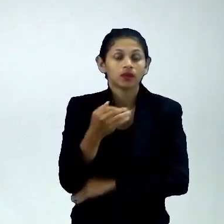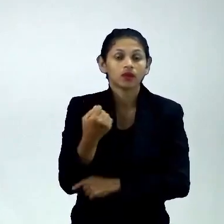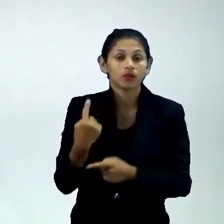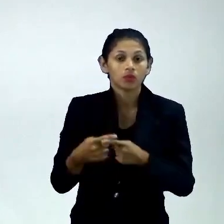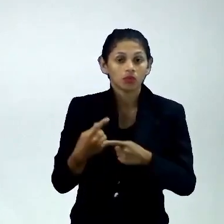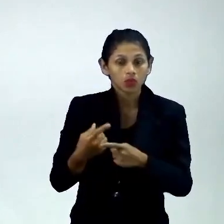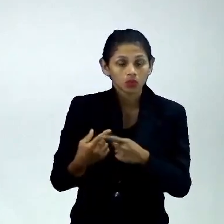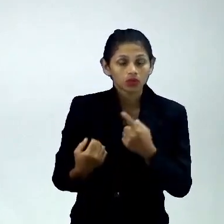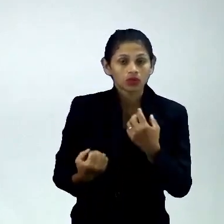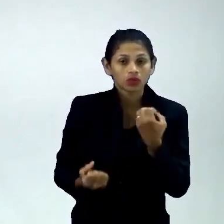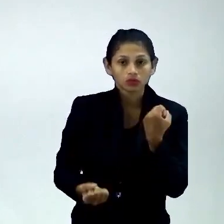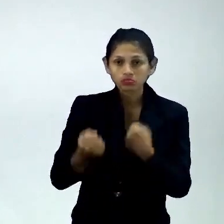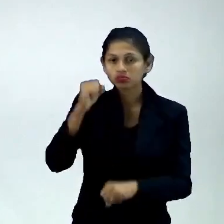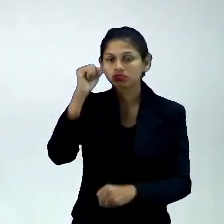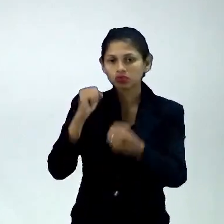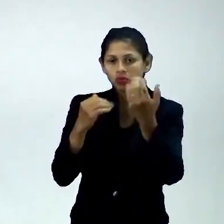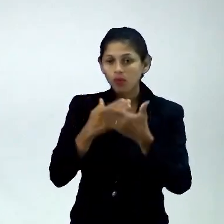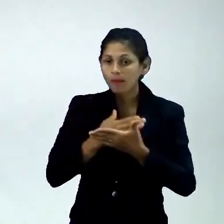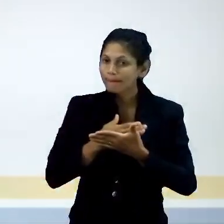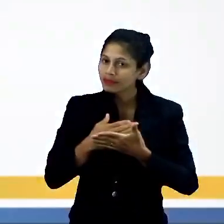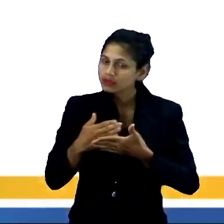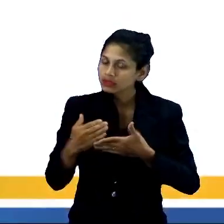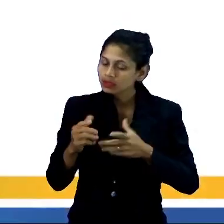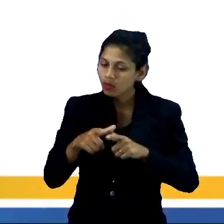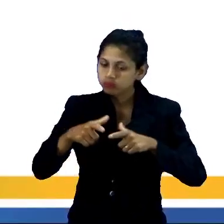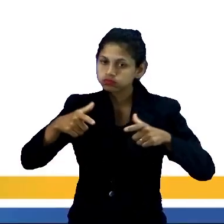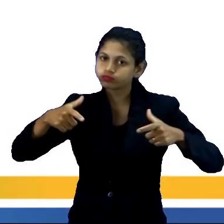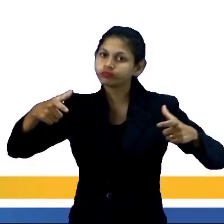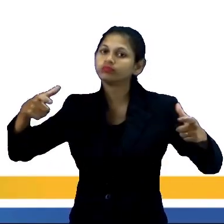já começou a crescer muito aí dentro do país.